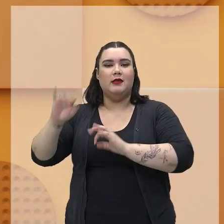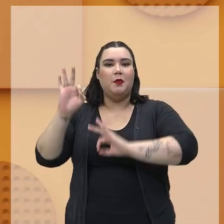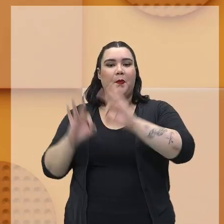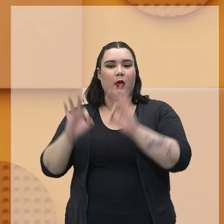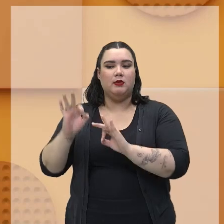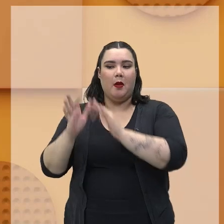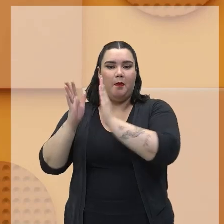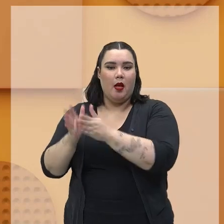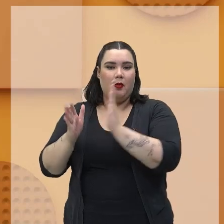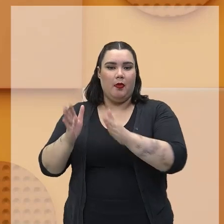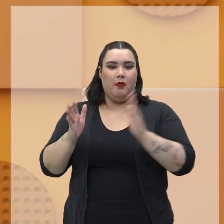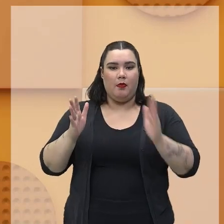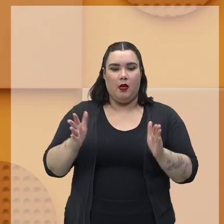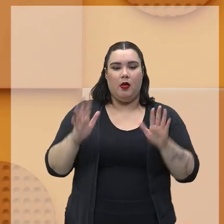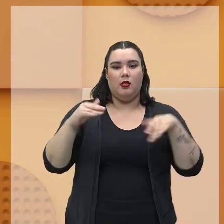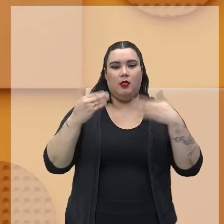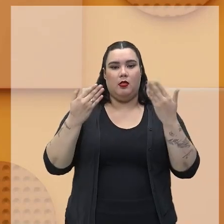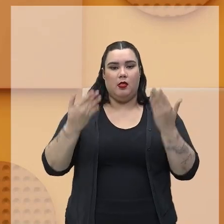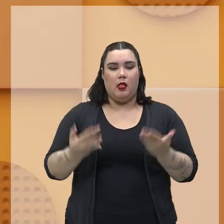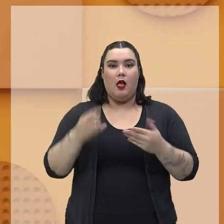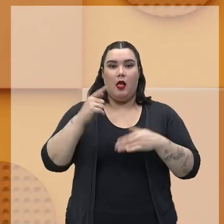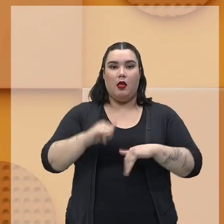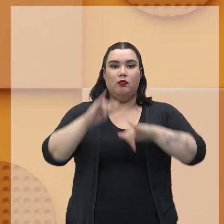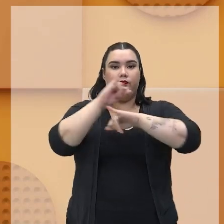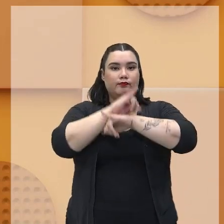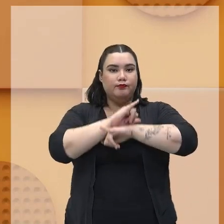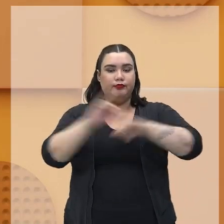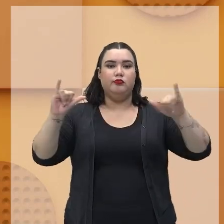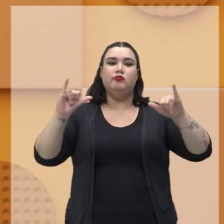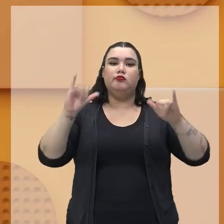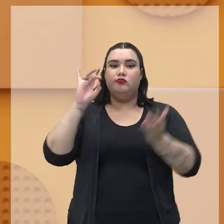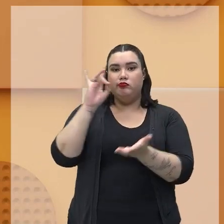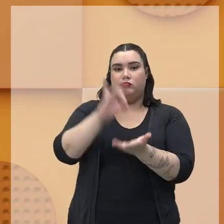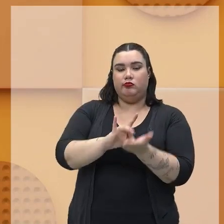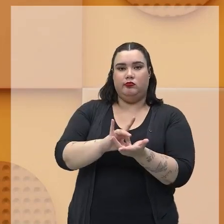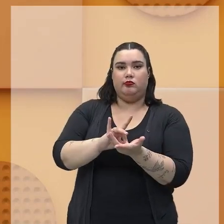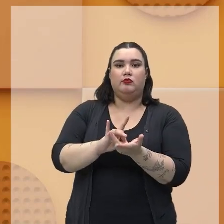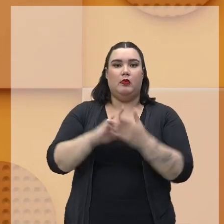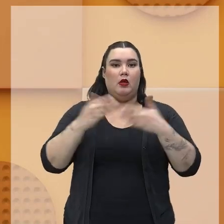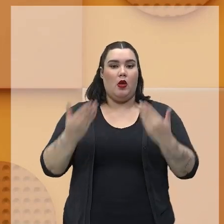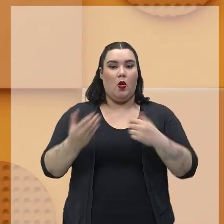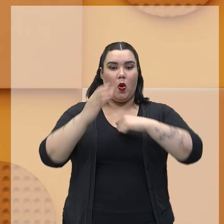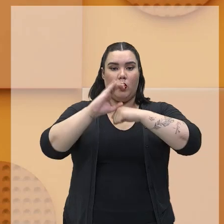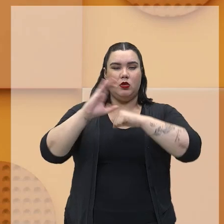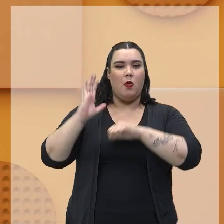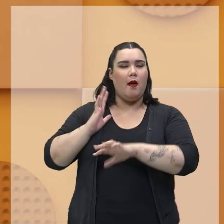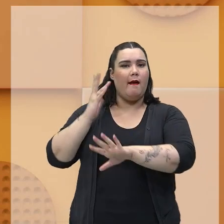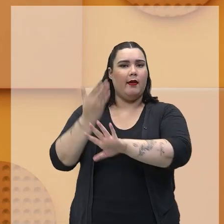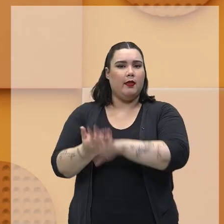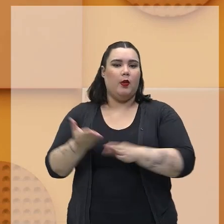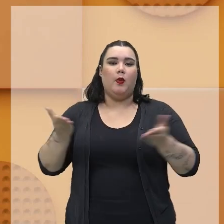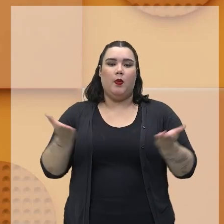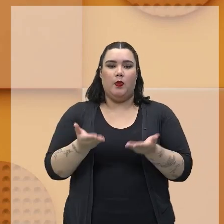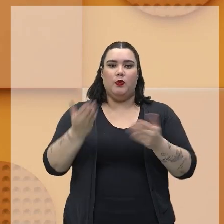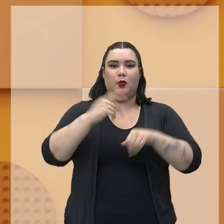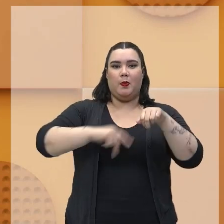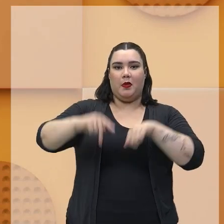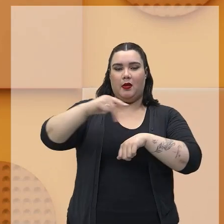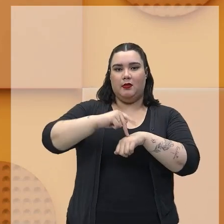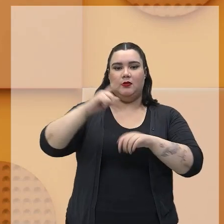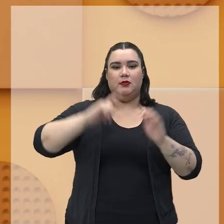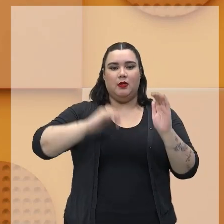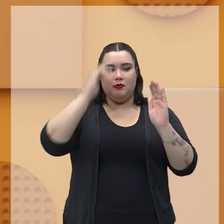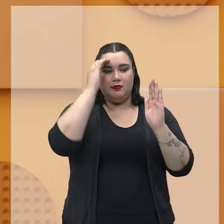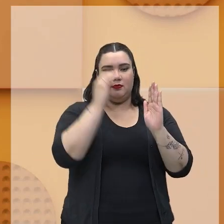que essa Carta Magna foi promulgada, tá, gente? A Constituição, que ainda hoje é a que vigora no nosso país, a